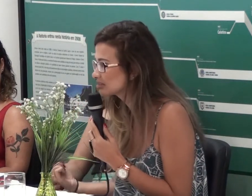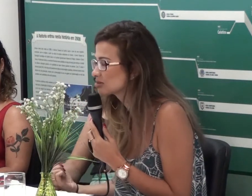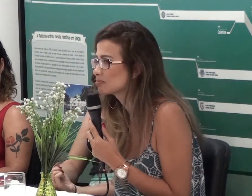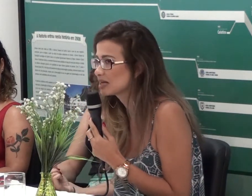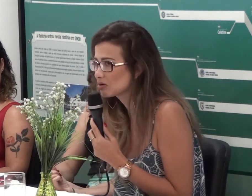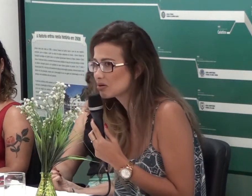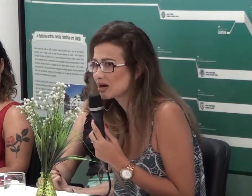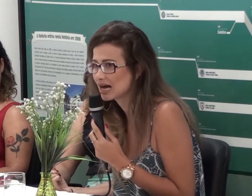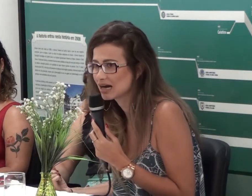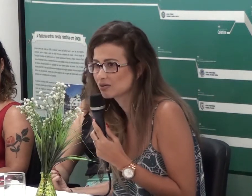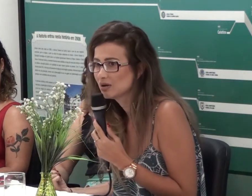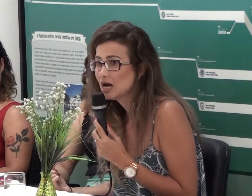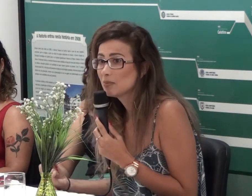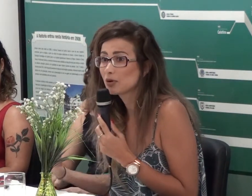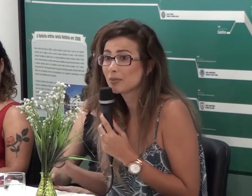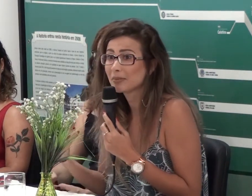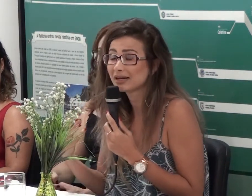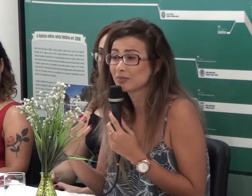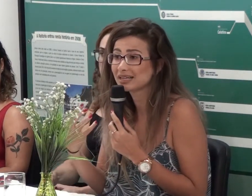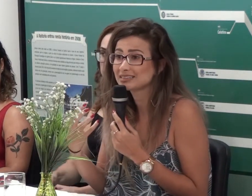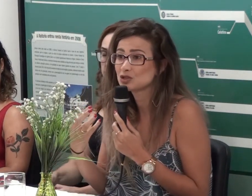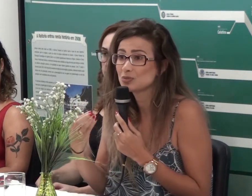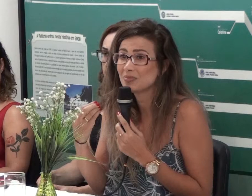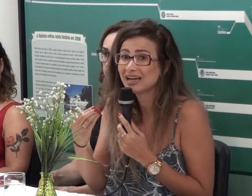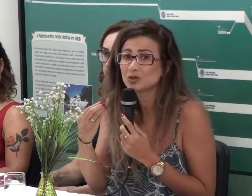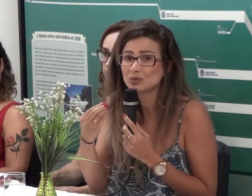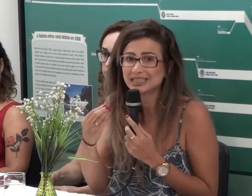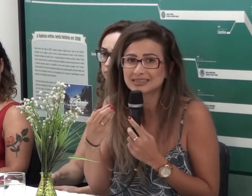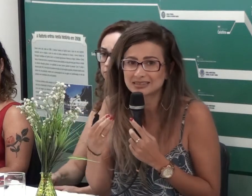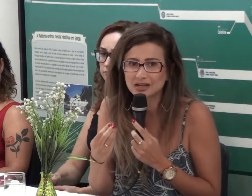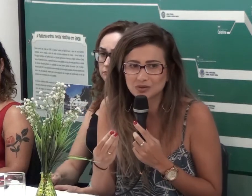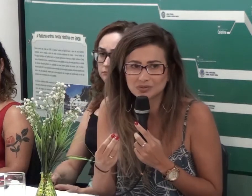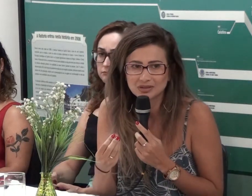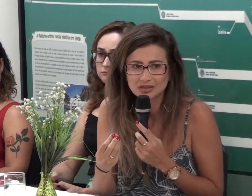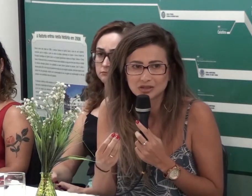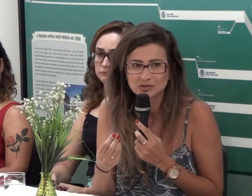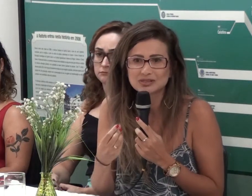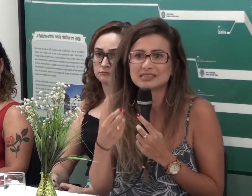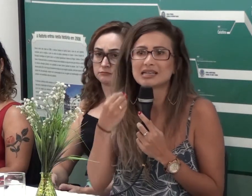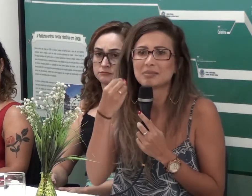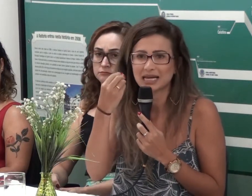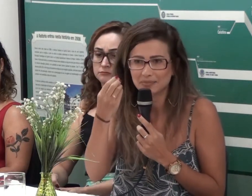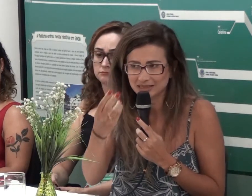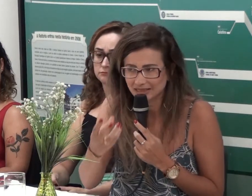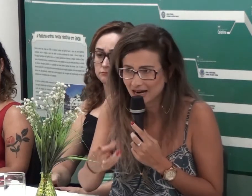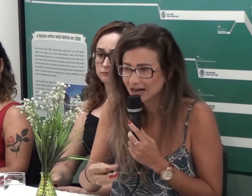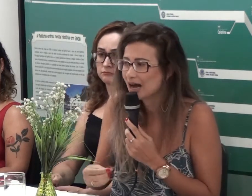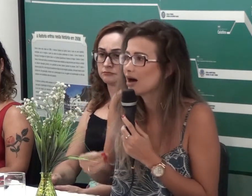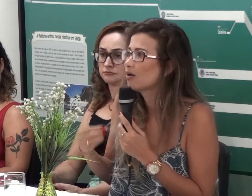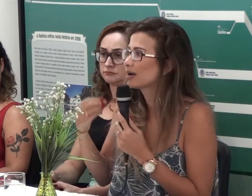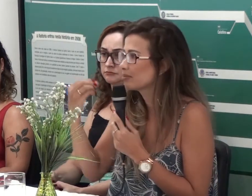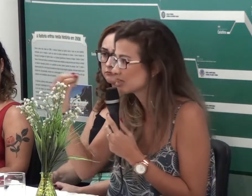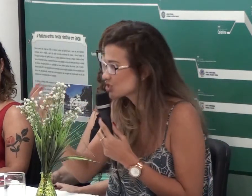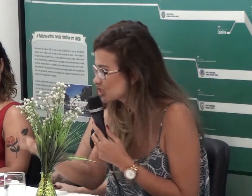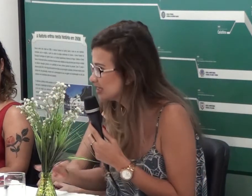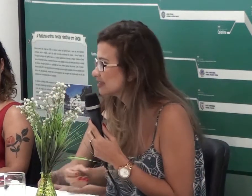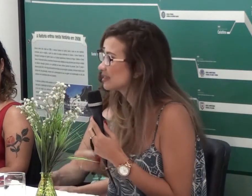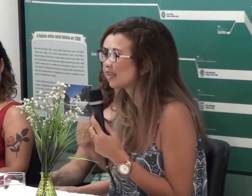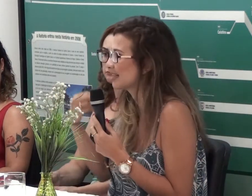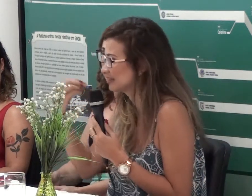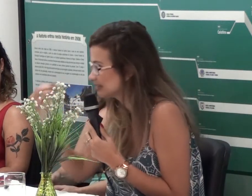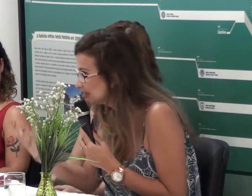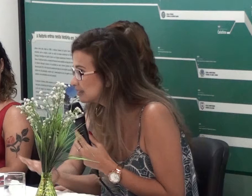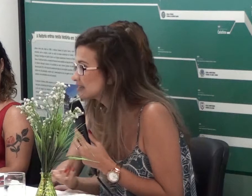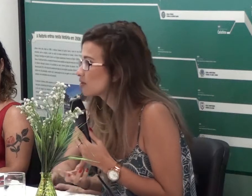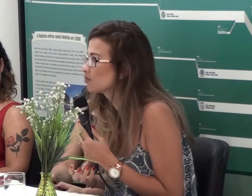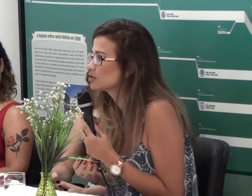as meninas bem colocaram, por uma questão de manutenção do sistema que é patriarcal, que é machista,